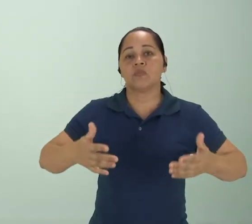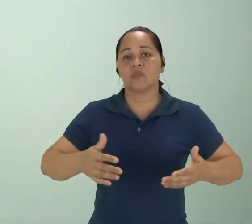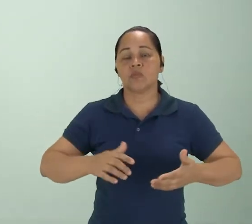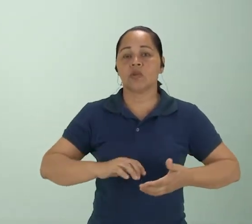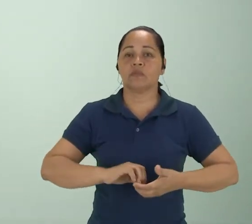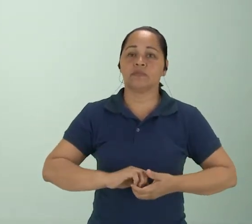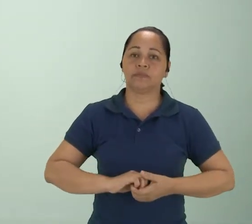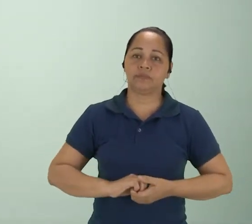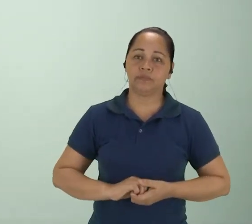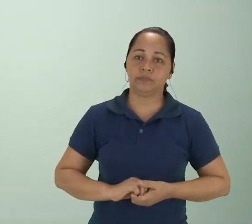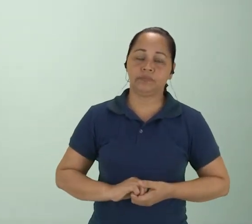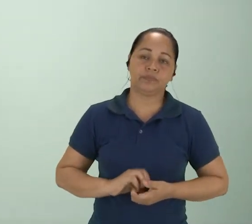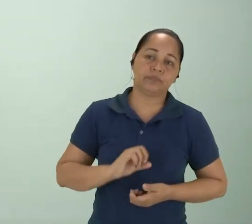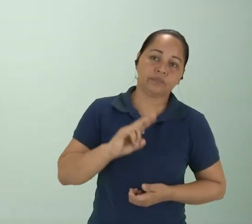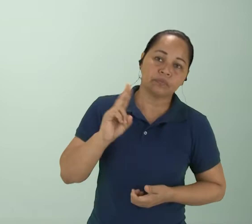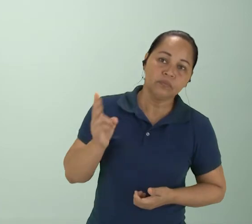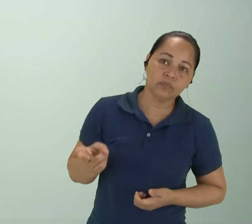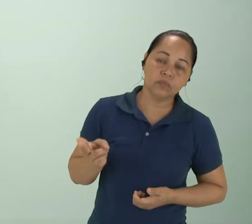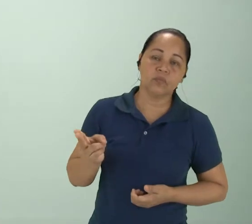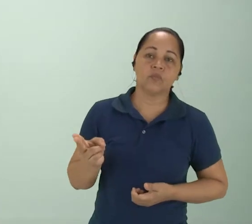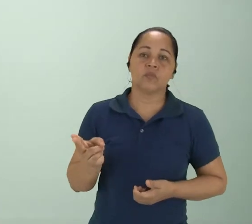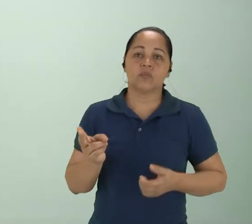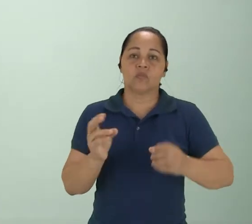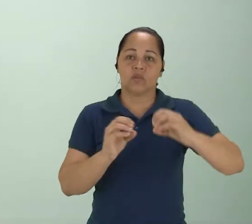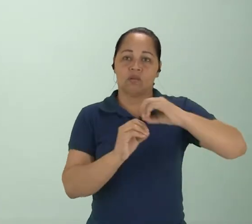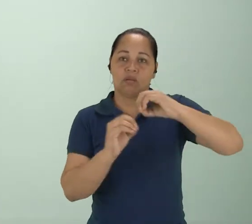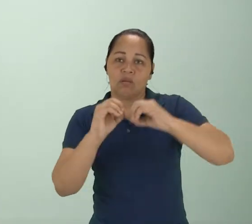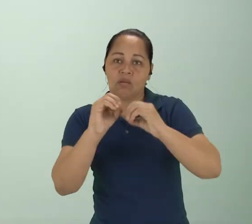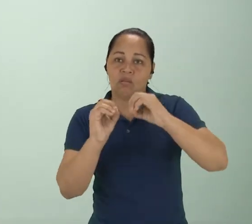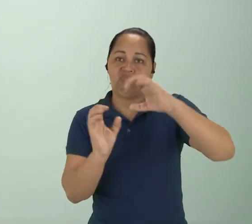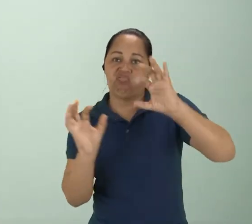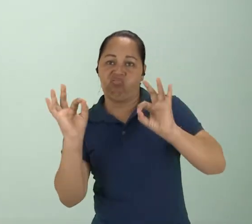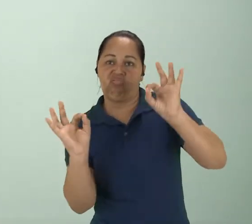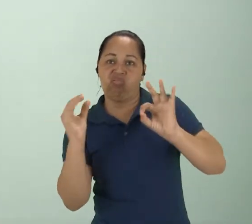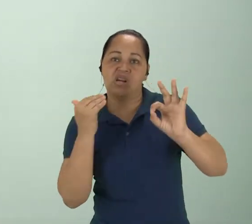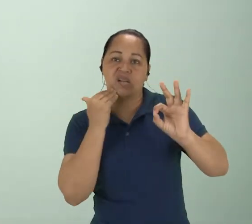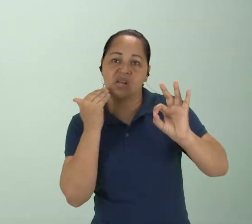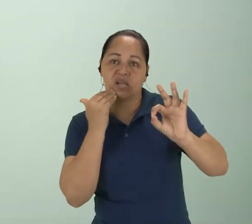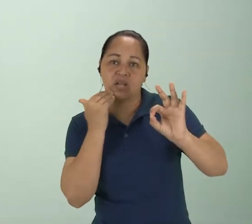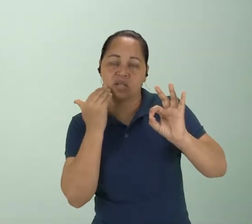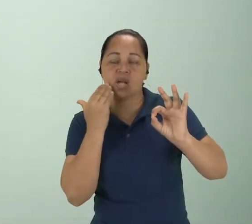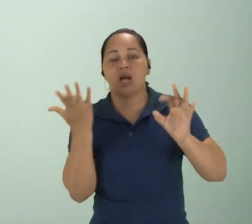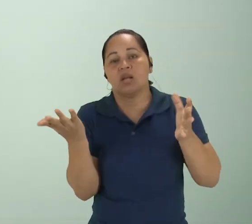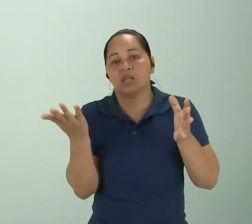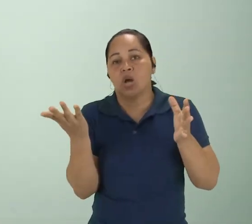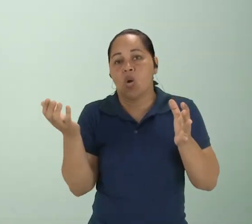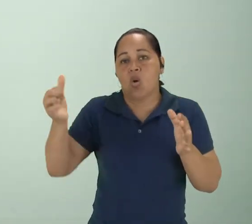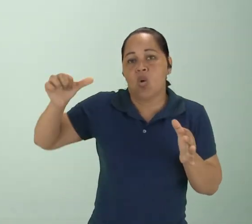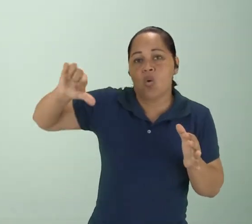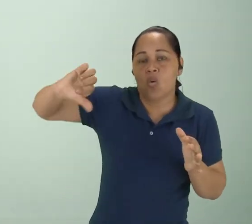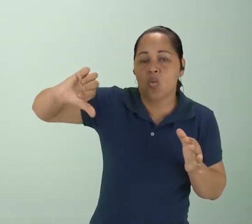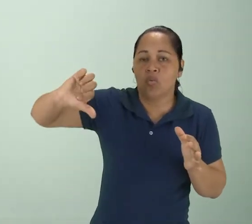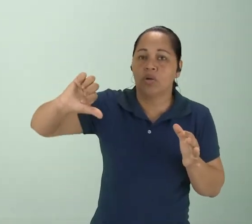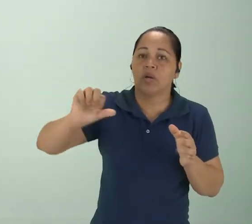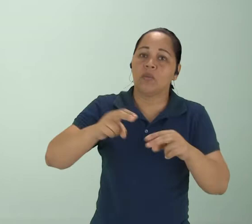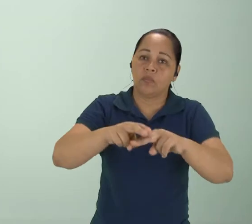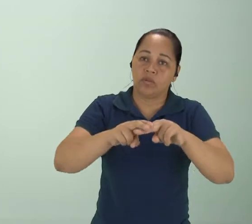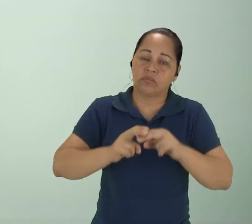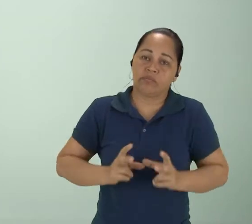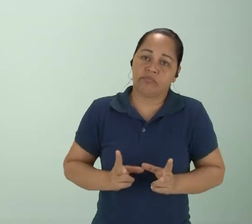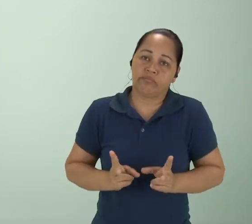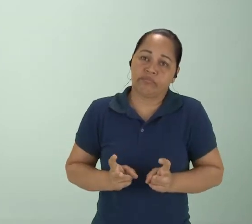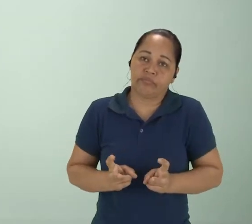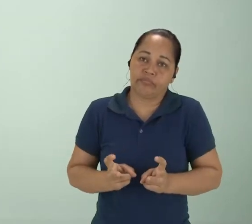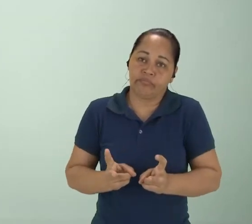indiscriminadamente, ou seja, de uma forma desordenada, sem controle, tá bom? o crescimento celular normal, ele tem um controle, ele